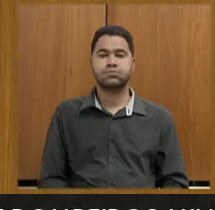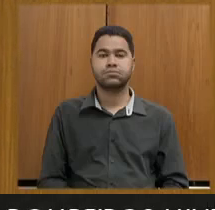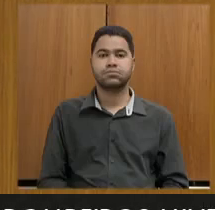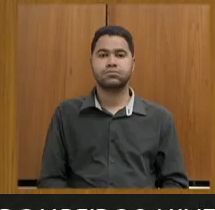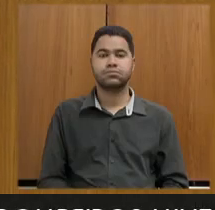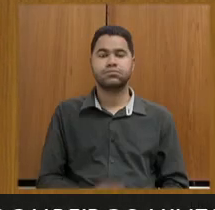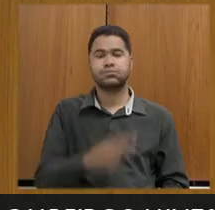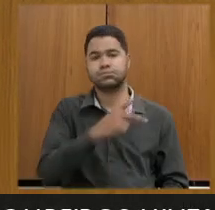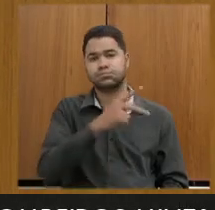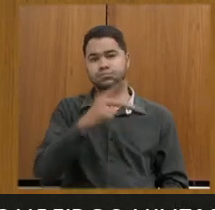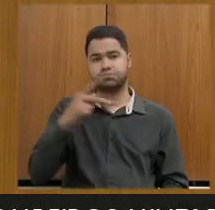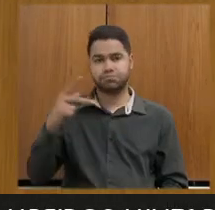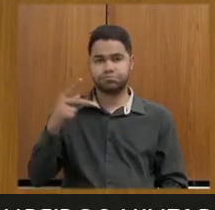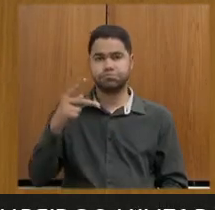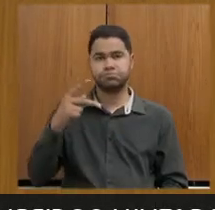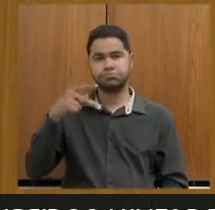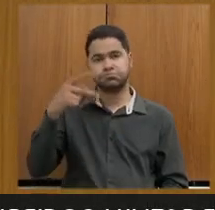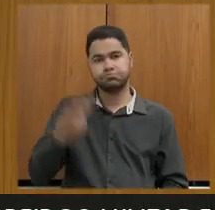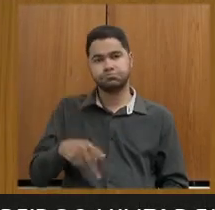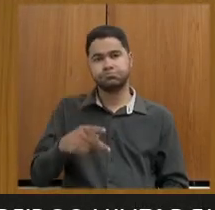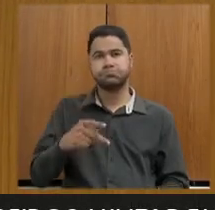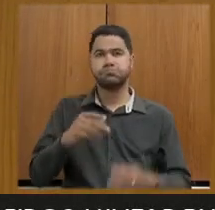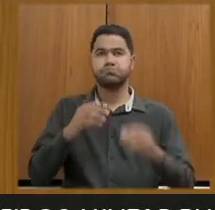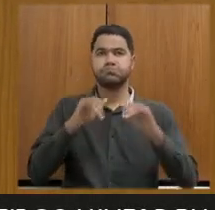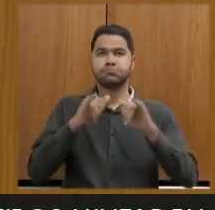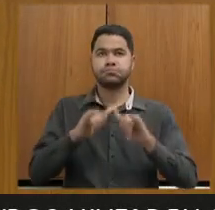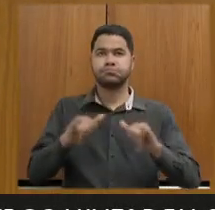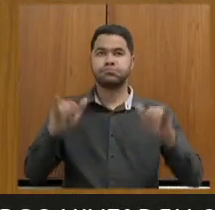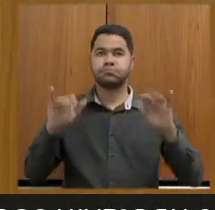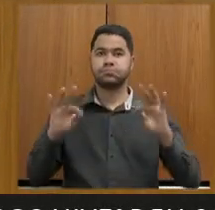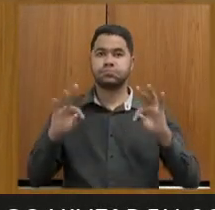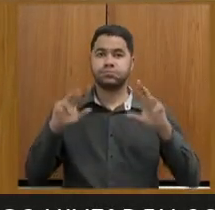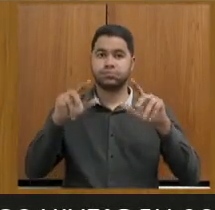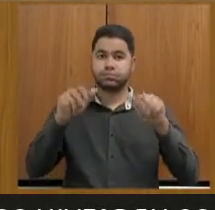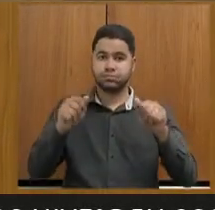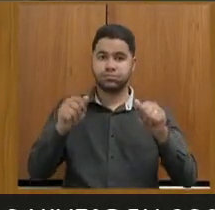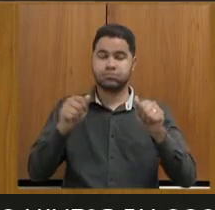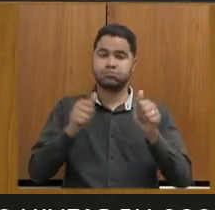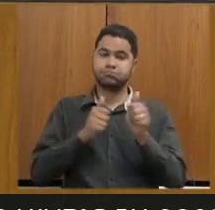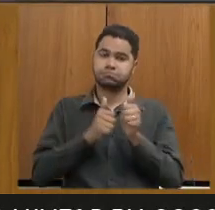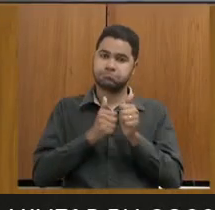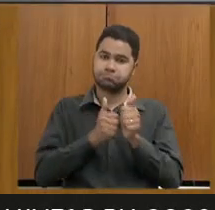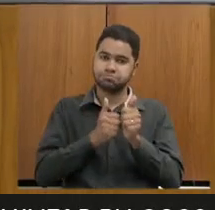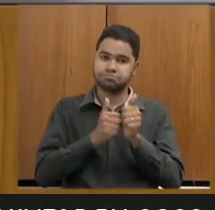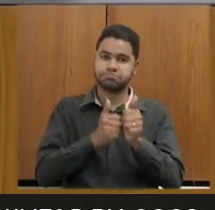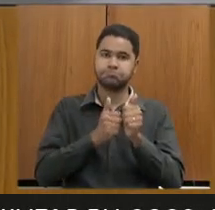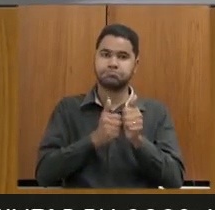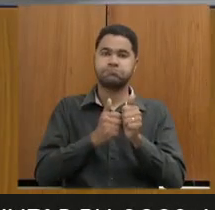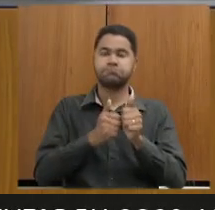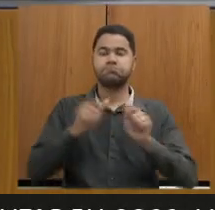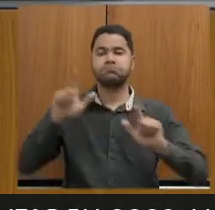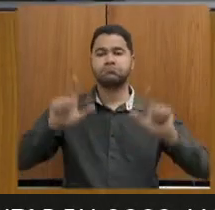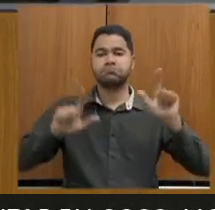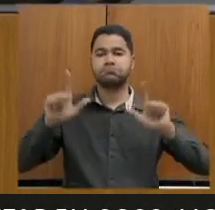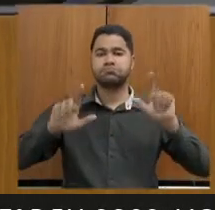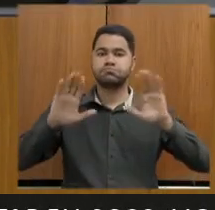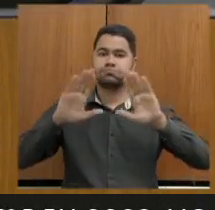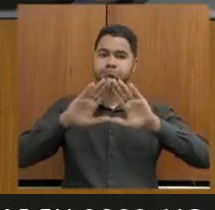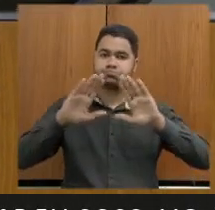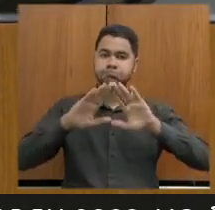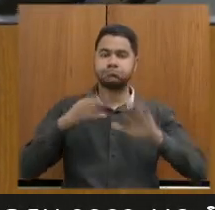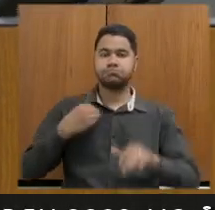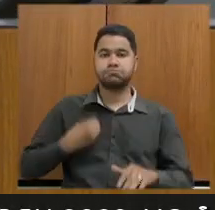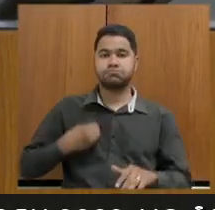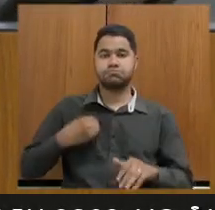a presidência comunican a todos que estão acompanhando da TV Assembleia ao vivo